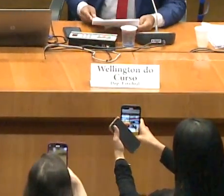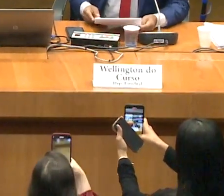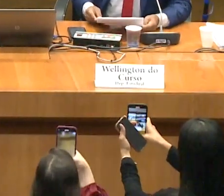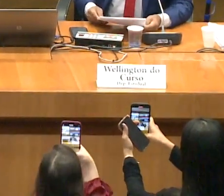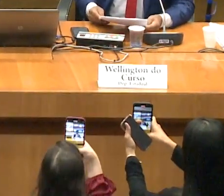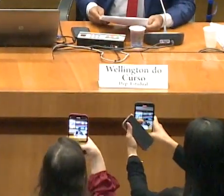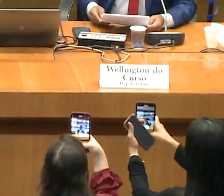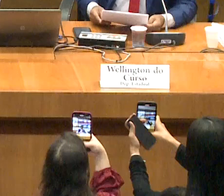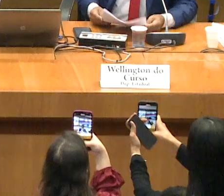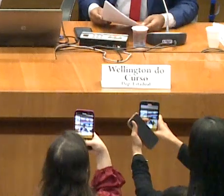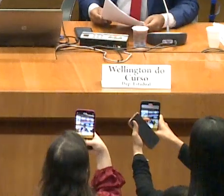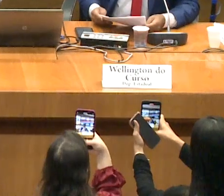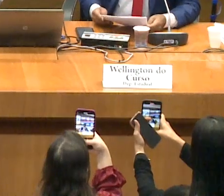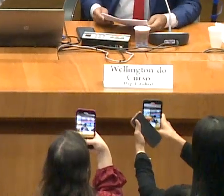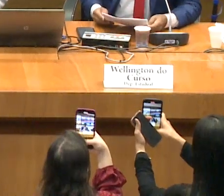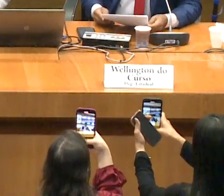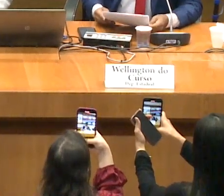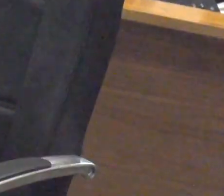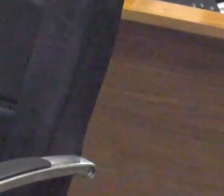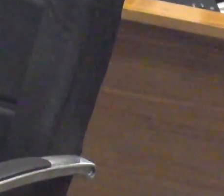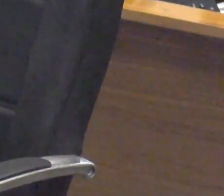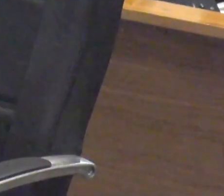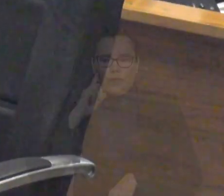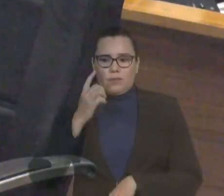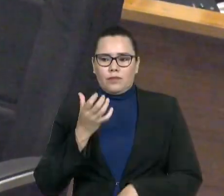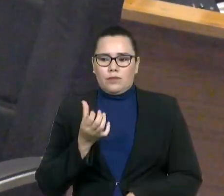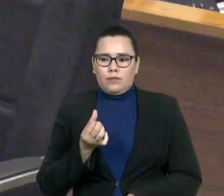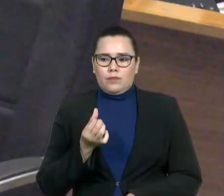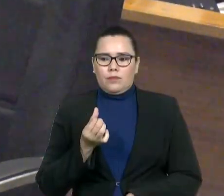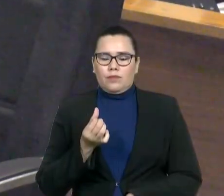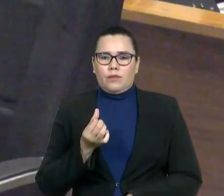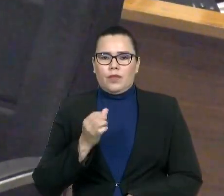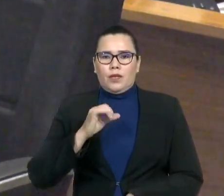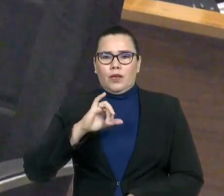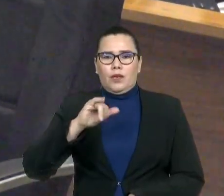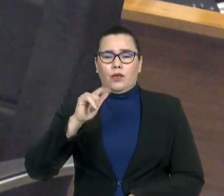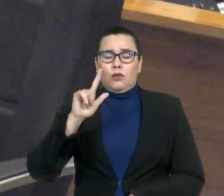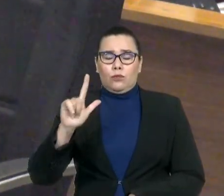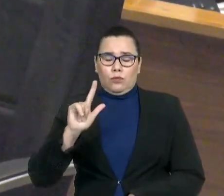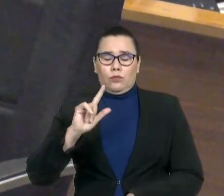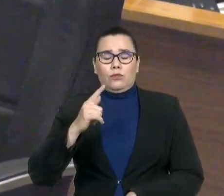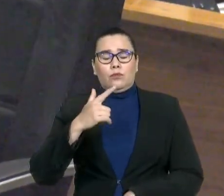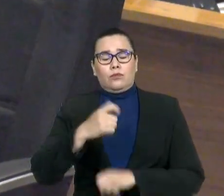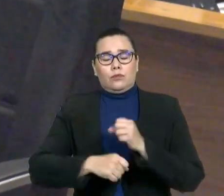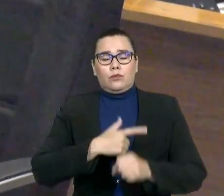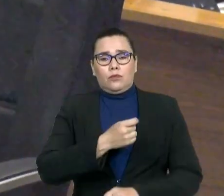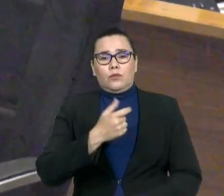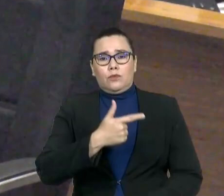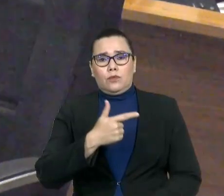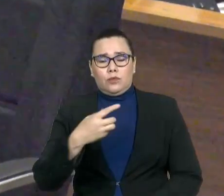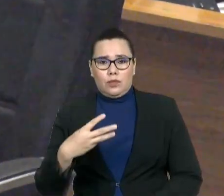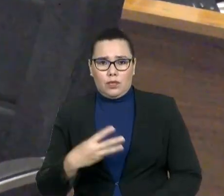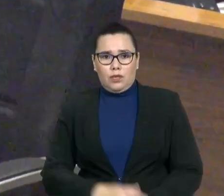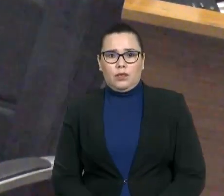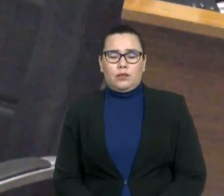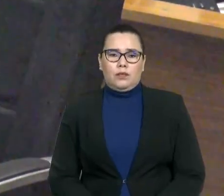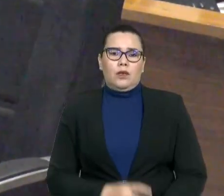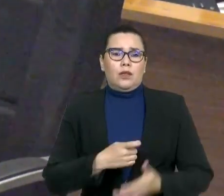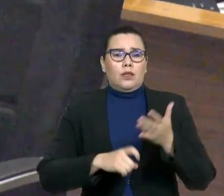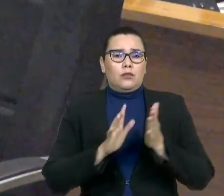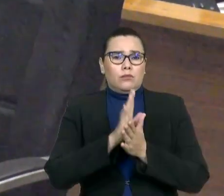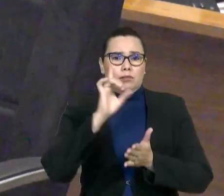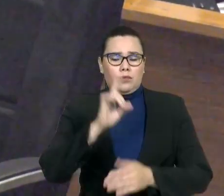Assembleia Legislativa do Estado do Maranhão, dia 6 de julho de 2023. Texto bíblico. Porque está